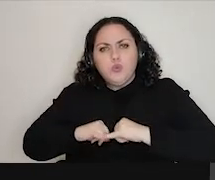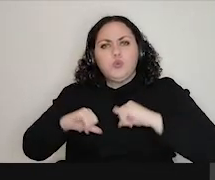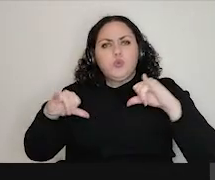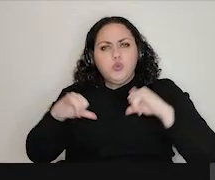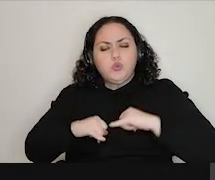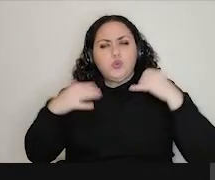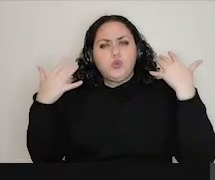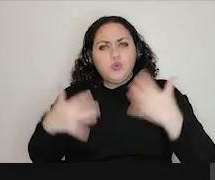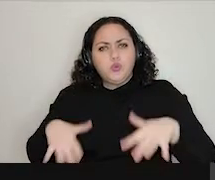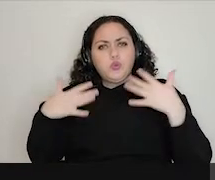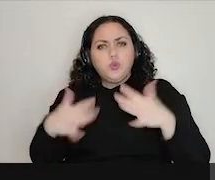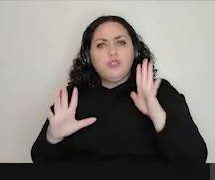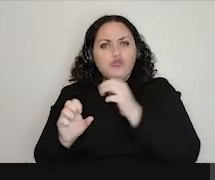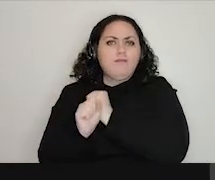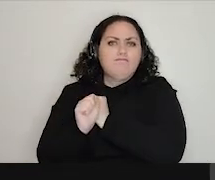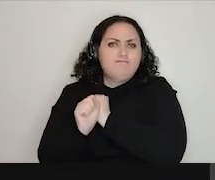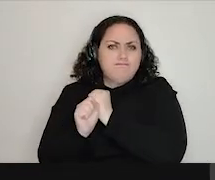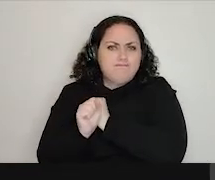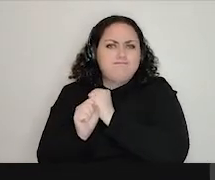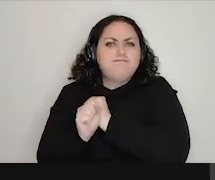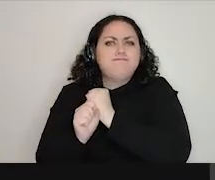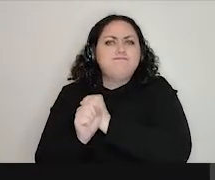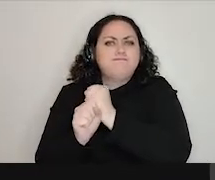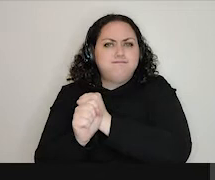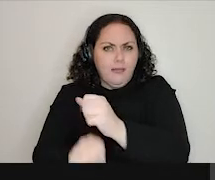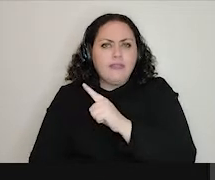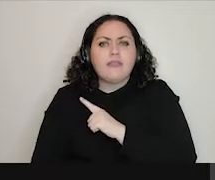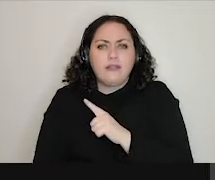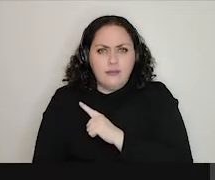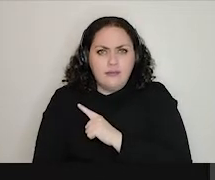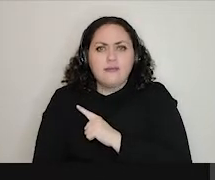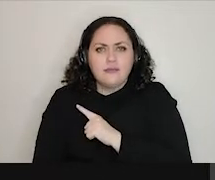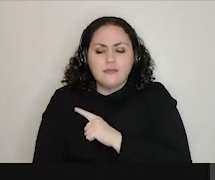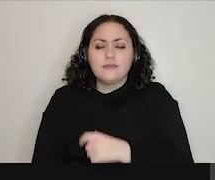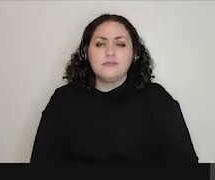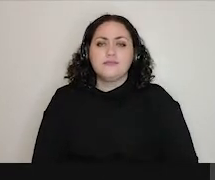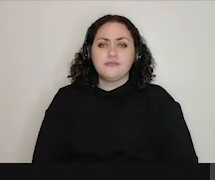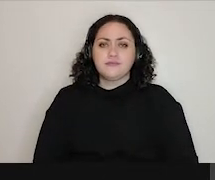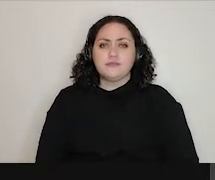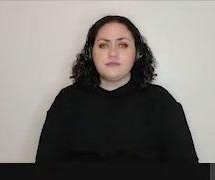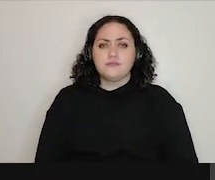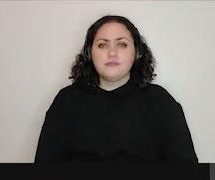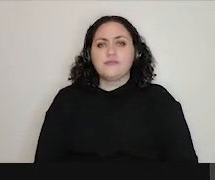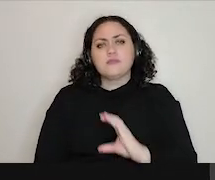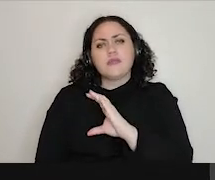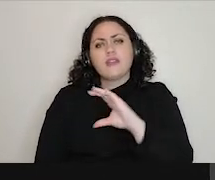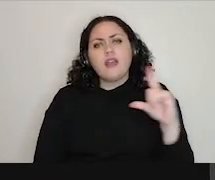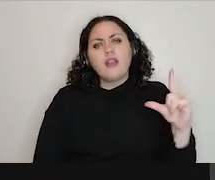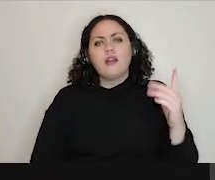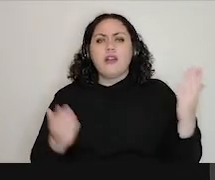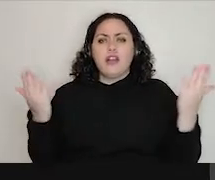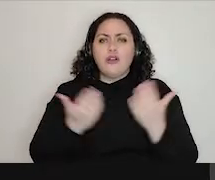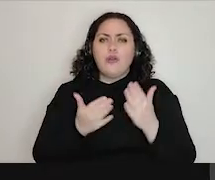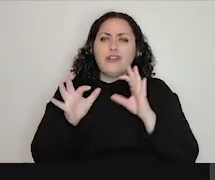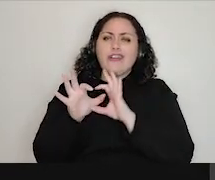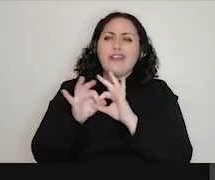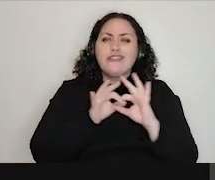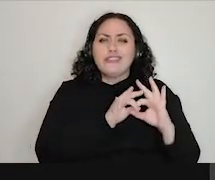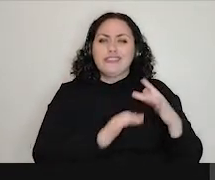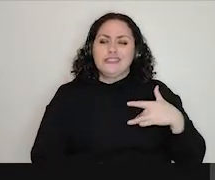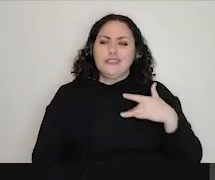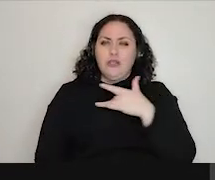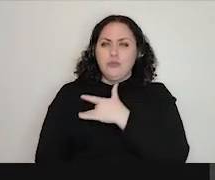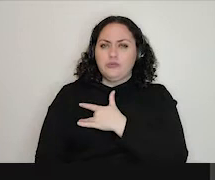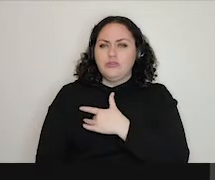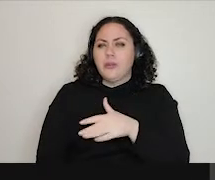mental e psíquico que historicamente a população LGBTQIA+, ela é submetida. Claro que aqui a gente está falando